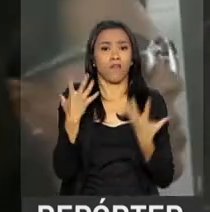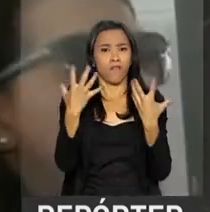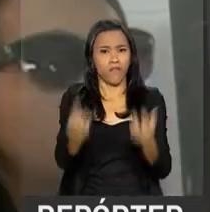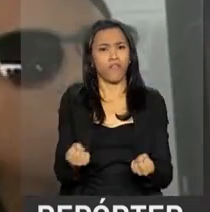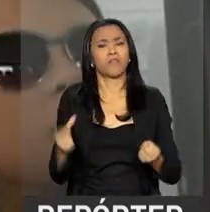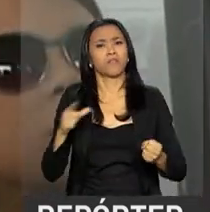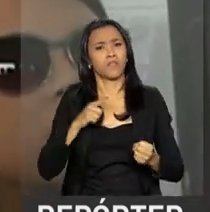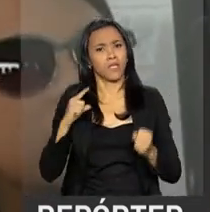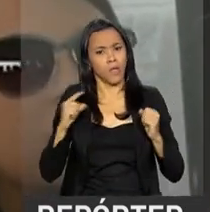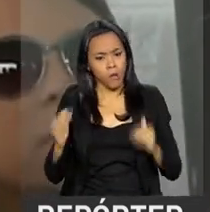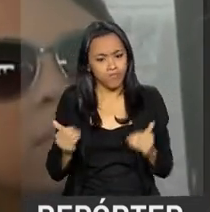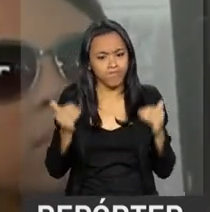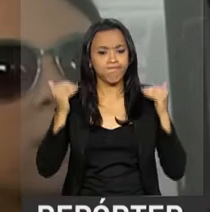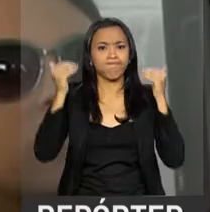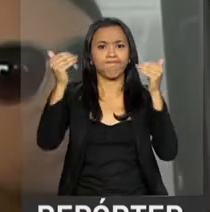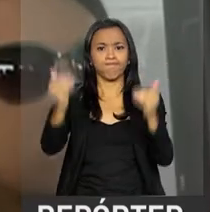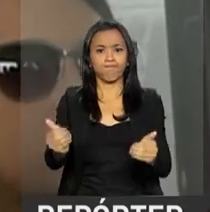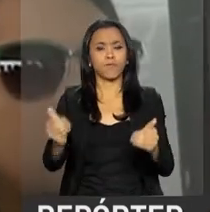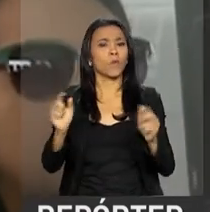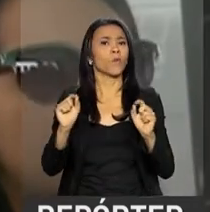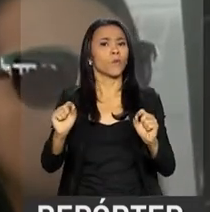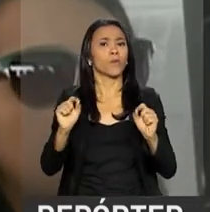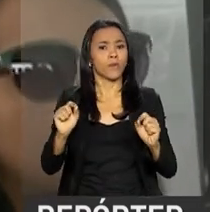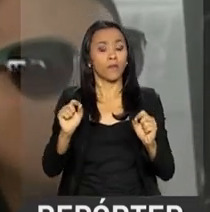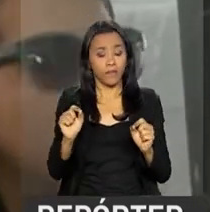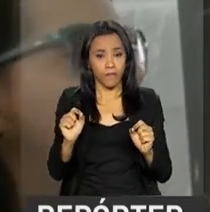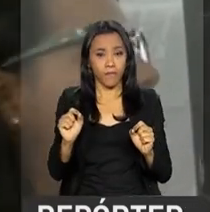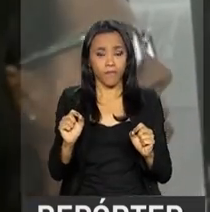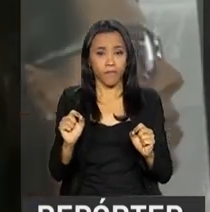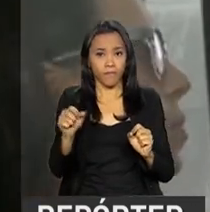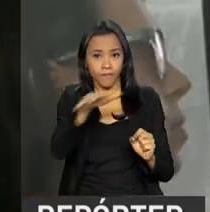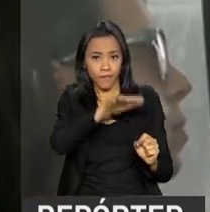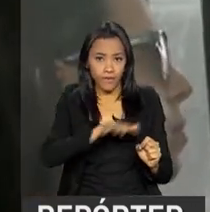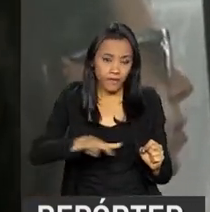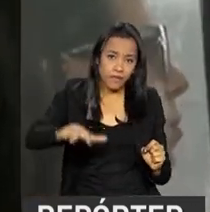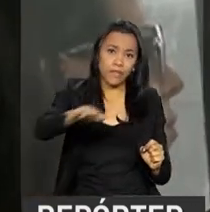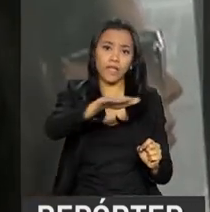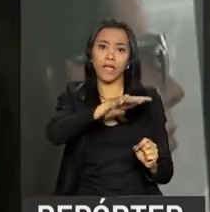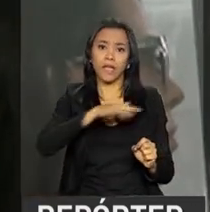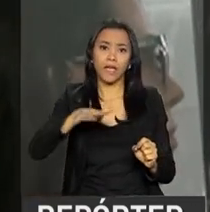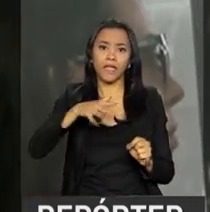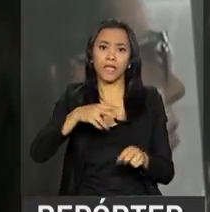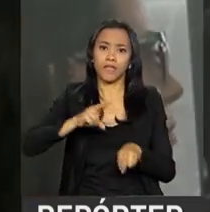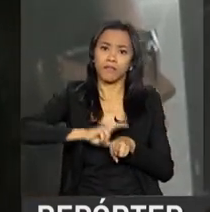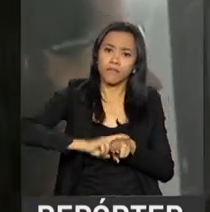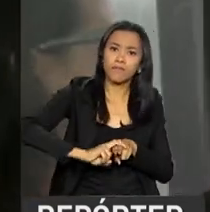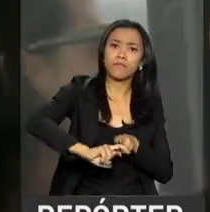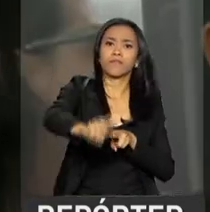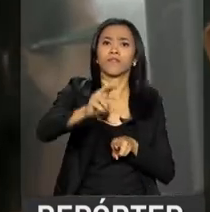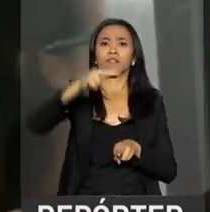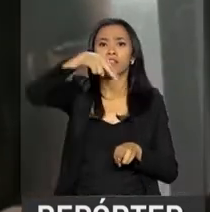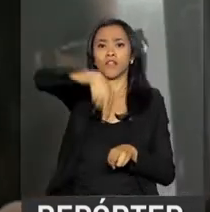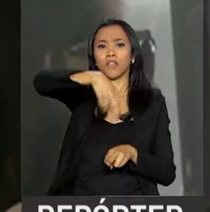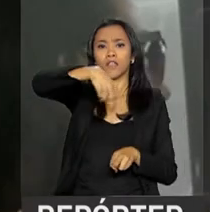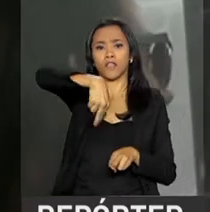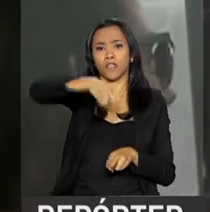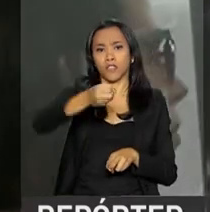avanço substancial na modelagem da ferrovia Norte-Sul, que é